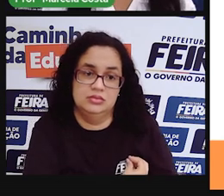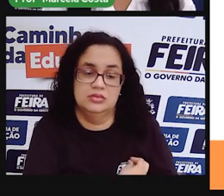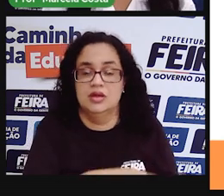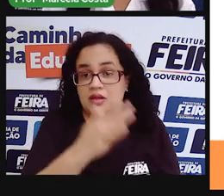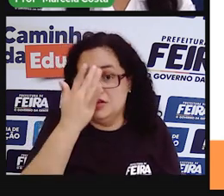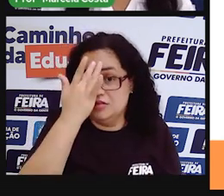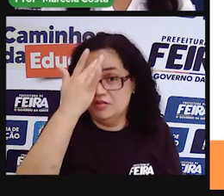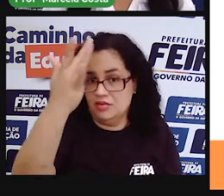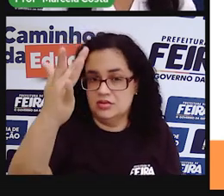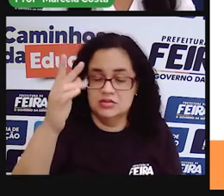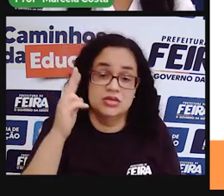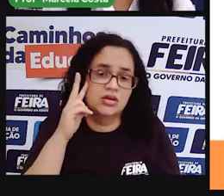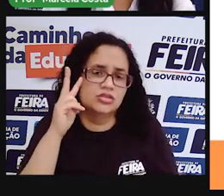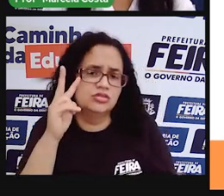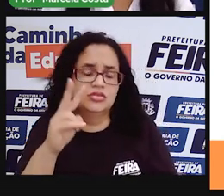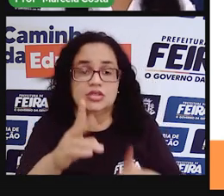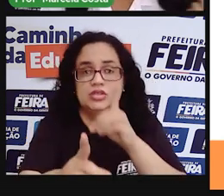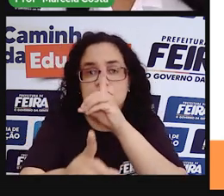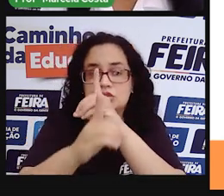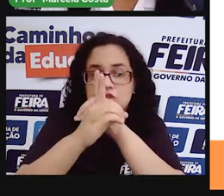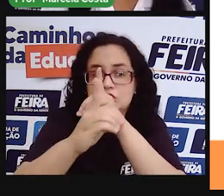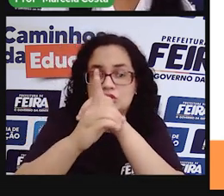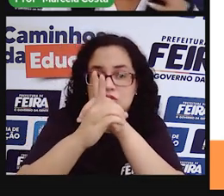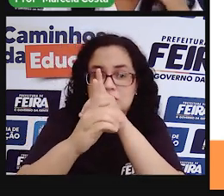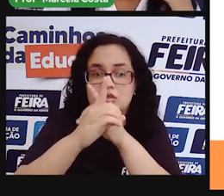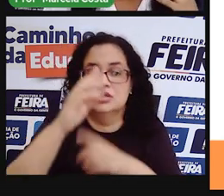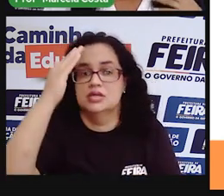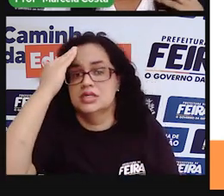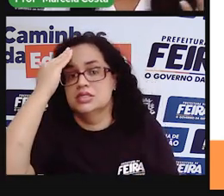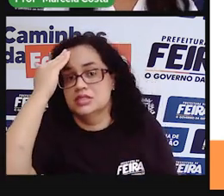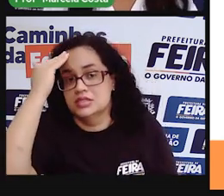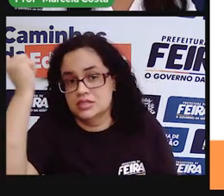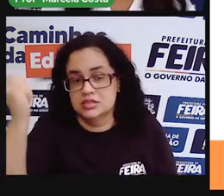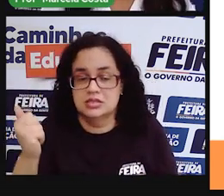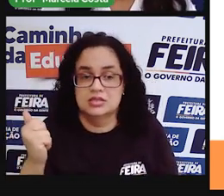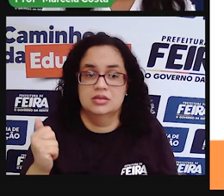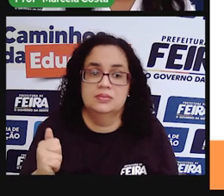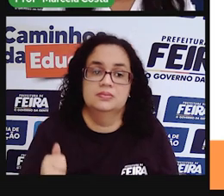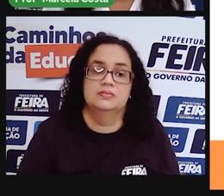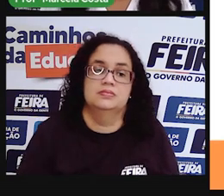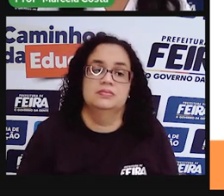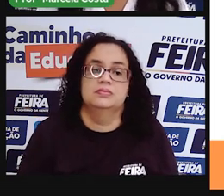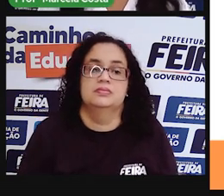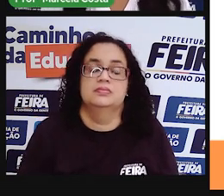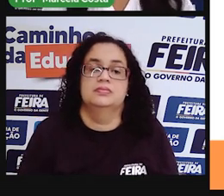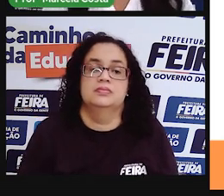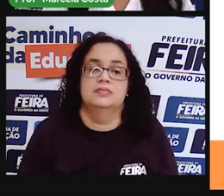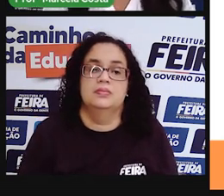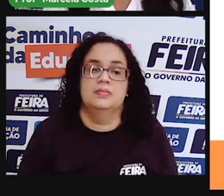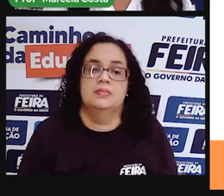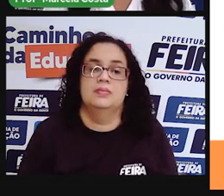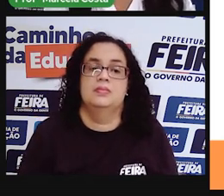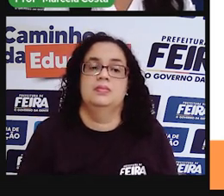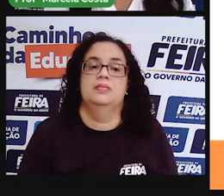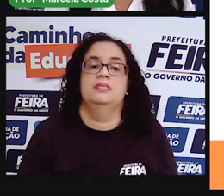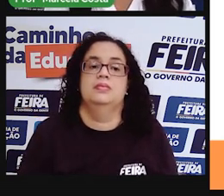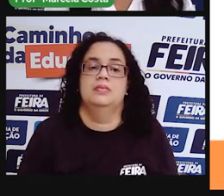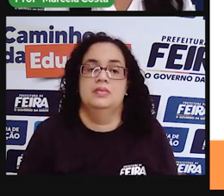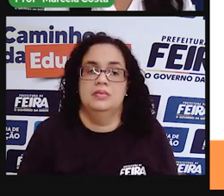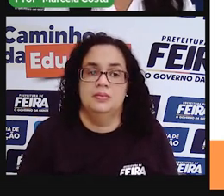fáceis ali de acesso, fáceis de observar, que talvez você nem soubesse ainda que se tratava de um símbolo universal?